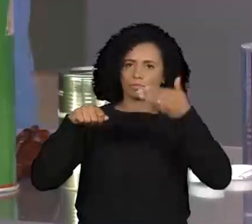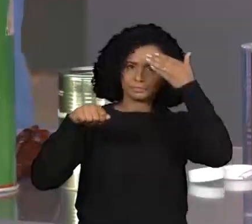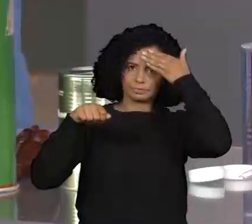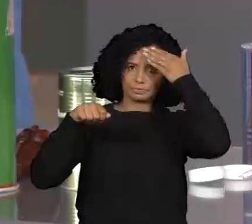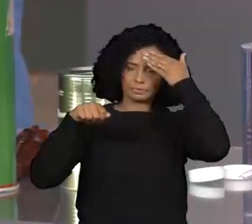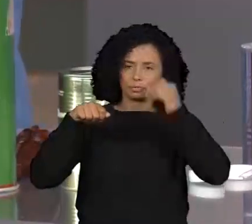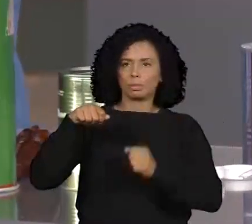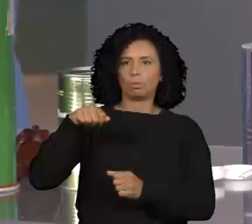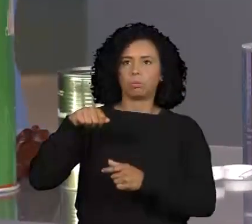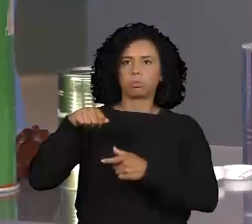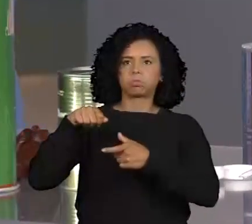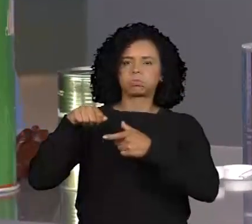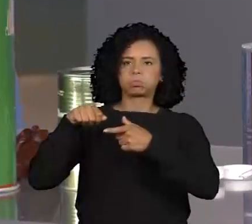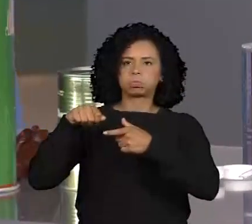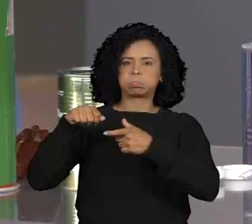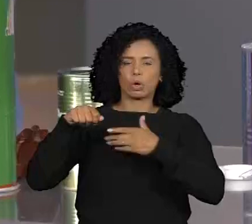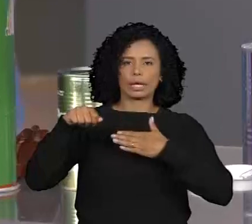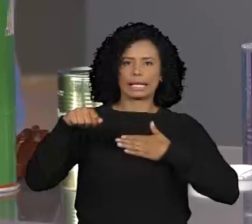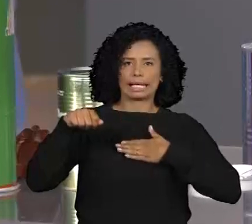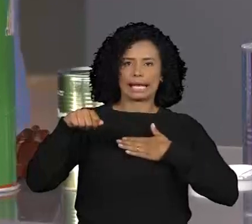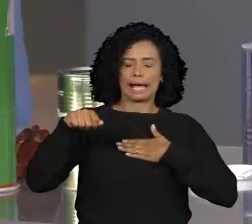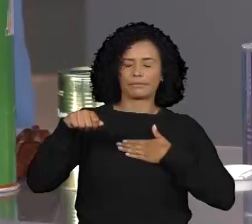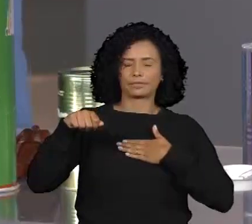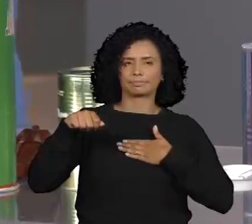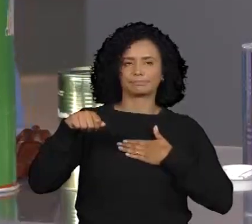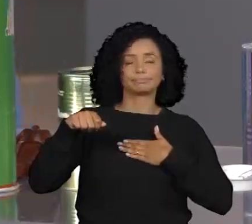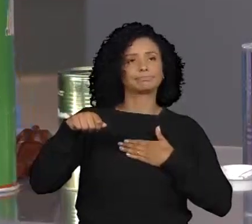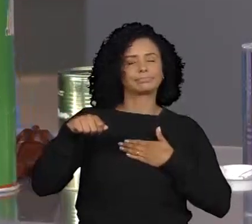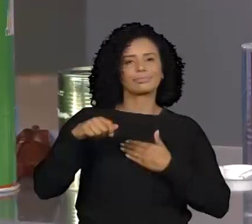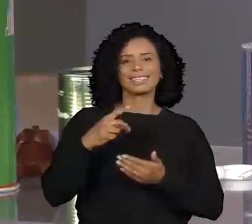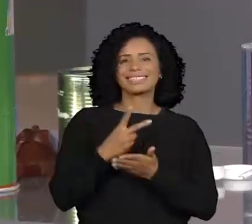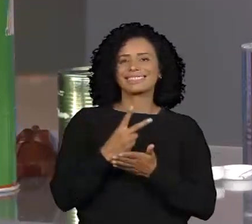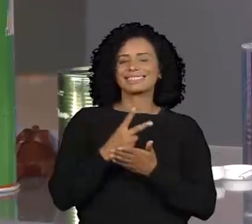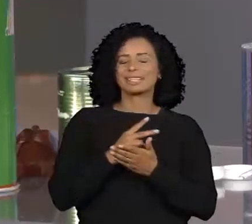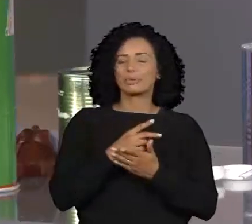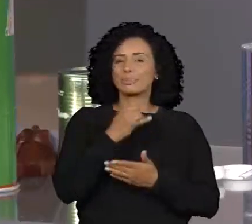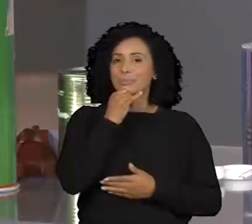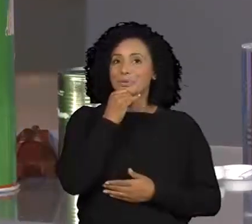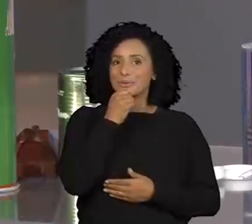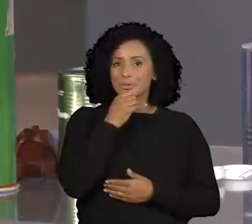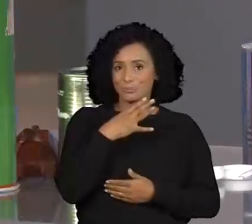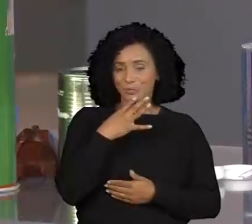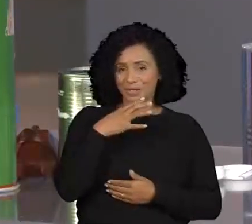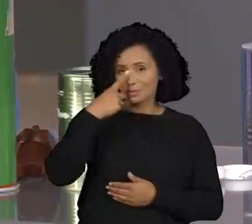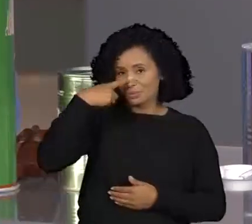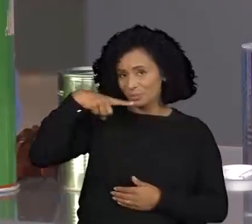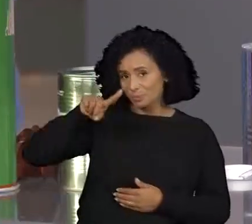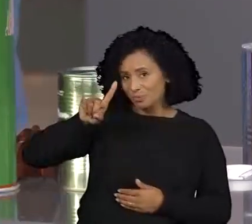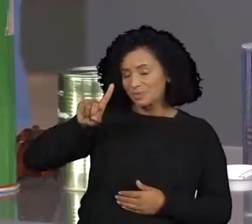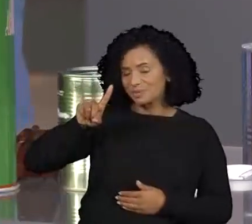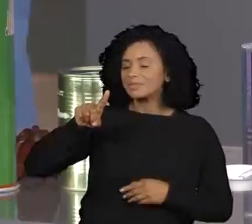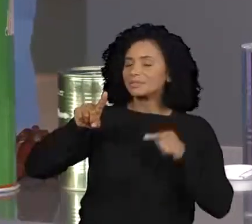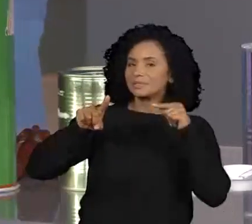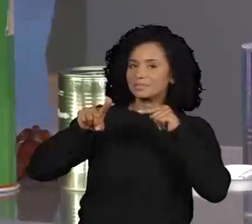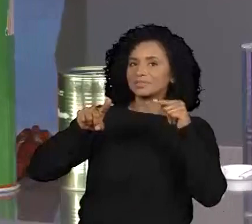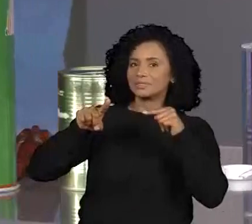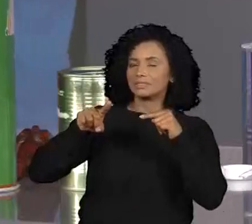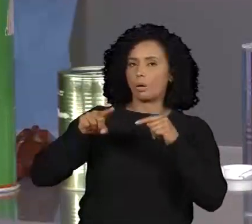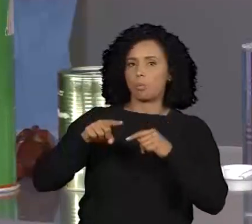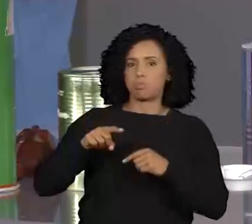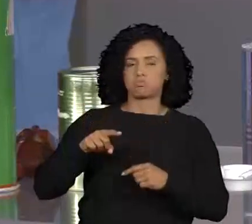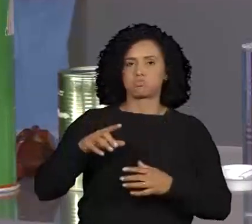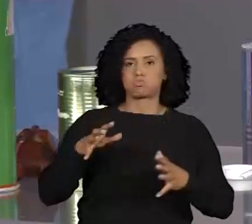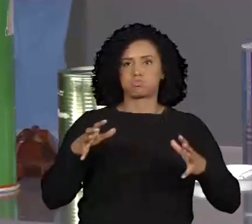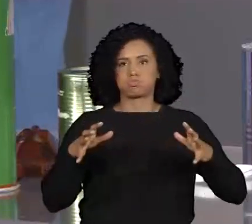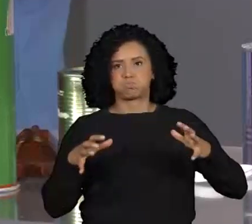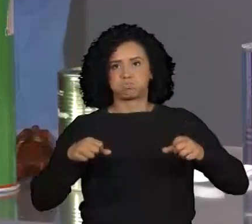grave grandão então a gente imagina sempre o grave um um elefante e o agudo um ratinho o topo aqui